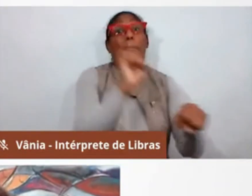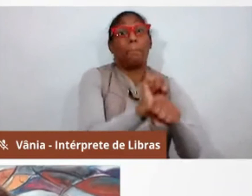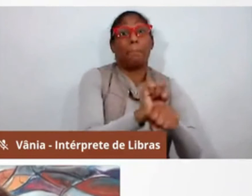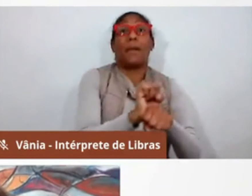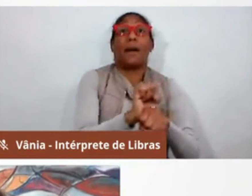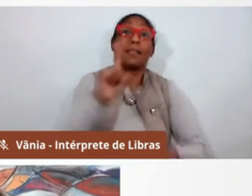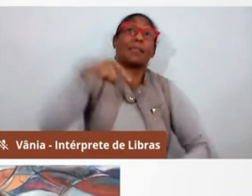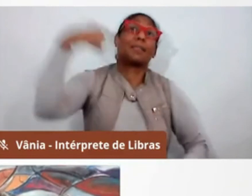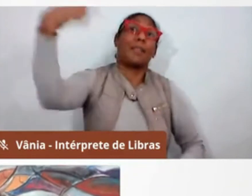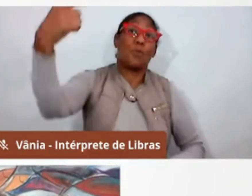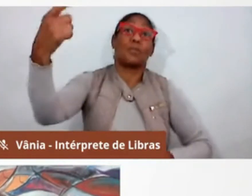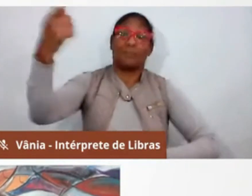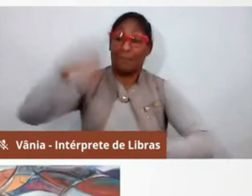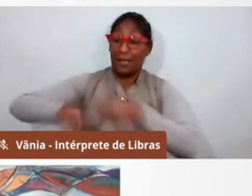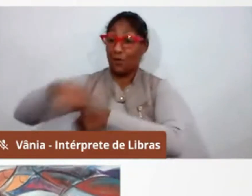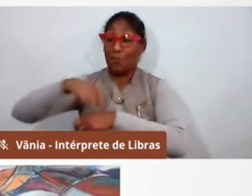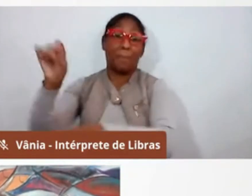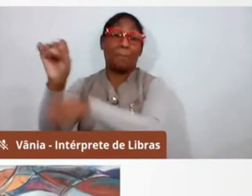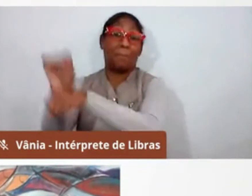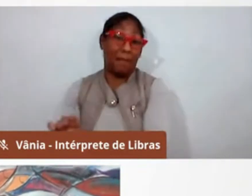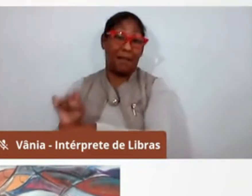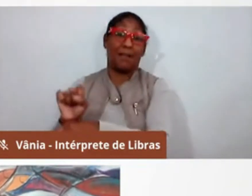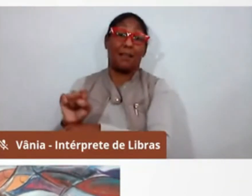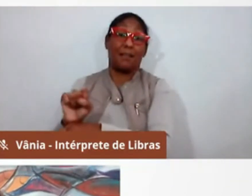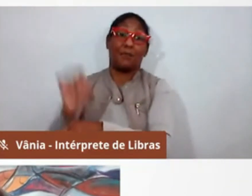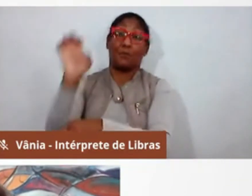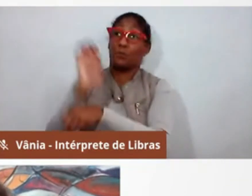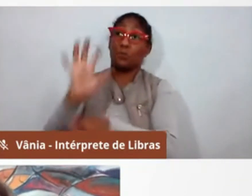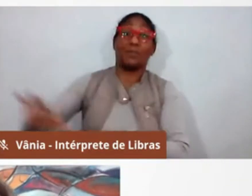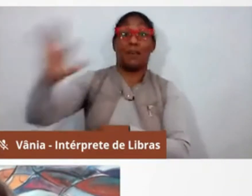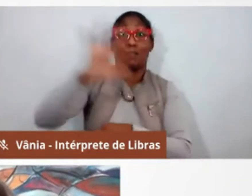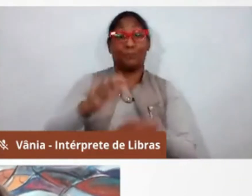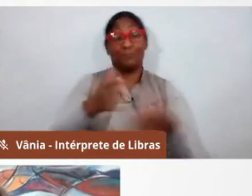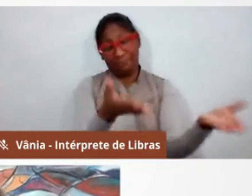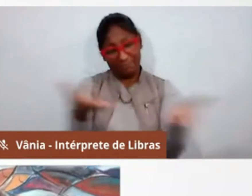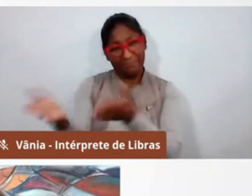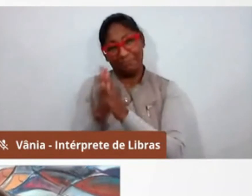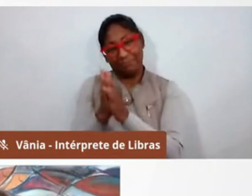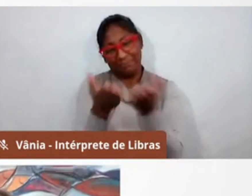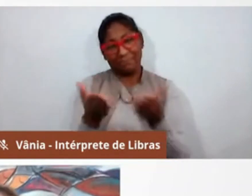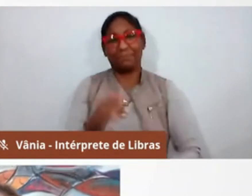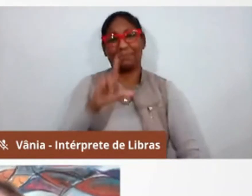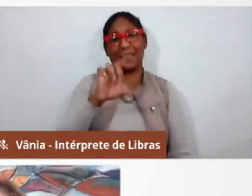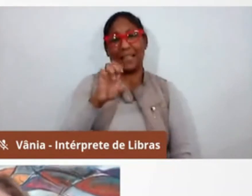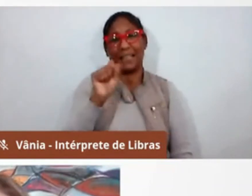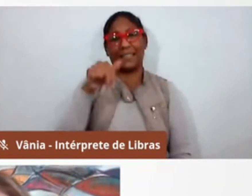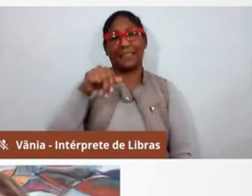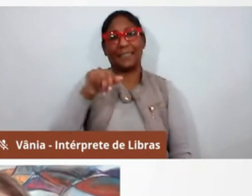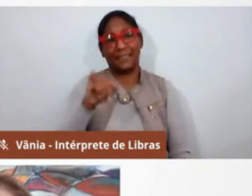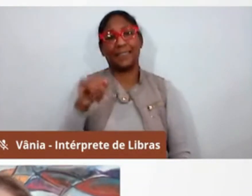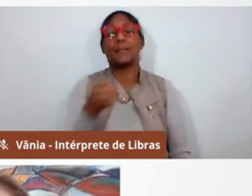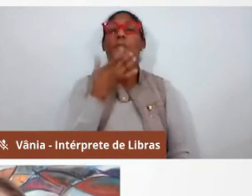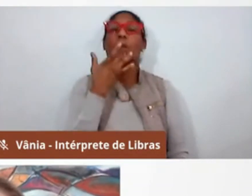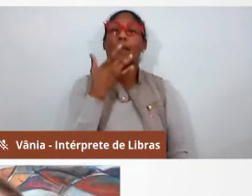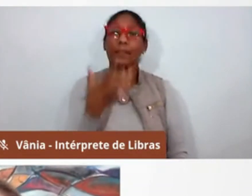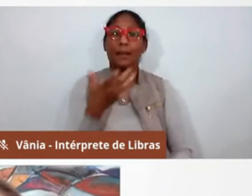atividades econômicas no Estado. Então, Leani, para dar o teu recado aqui, por favor. Sim, obrigada, governador. Boa tarde a todos que estão